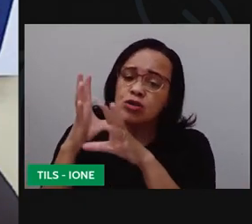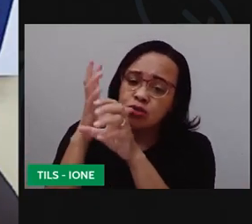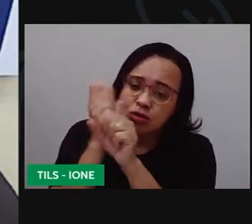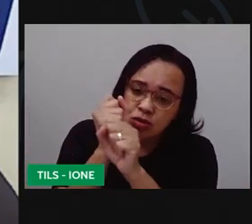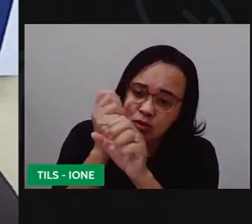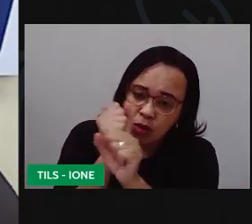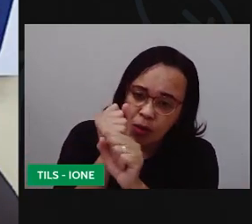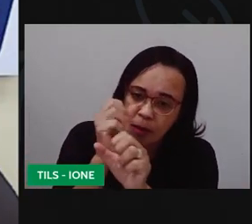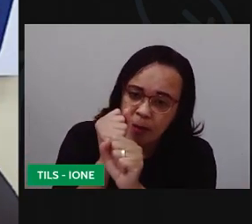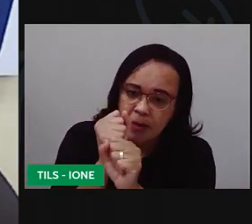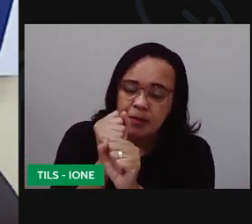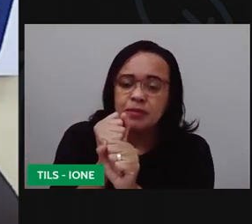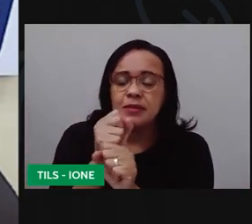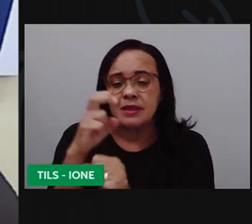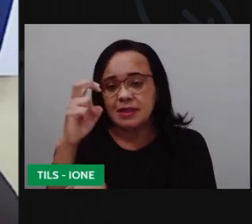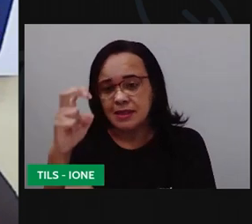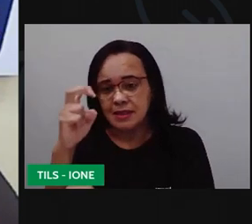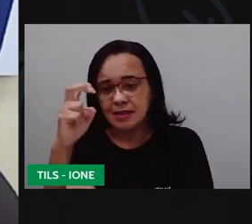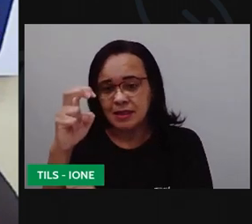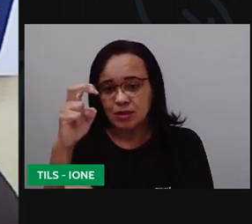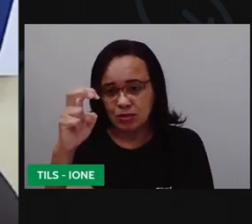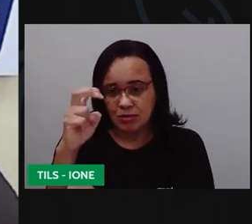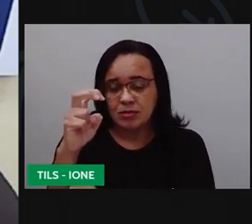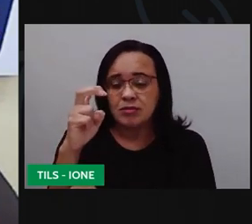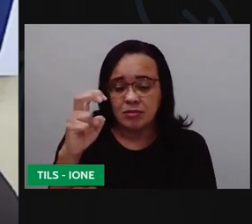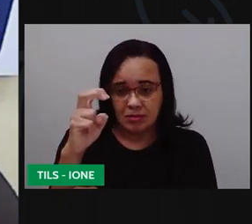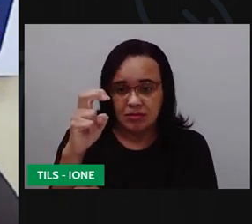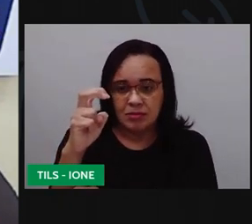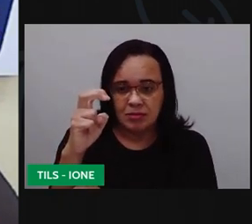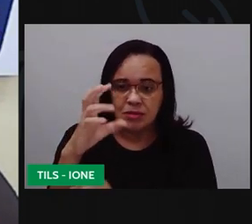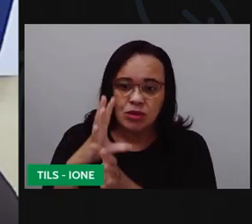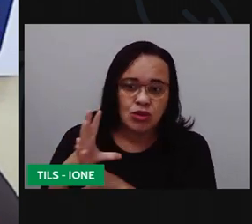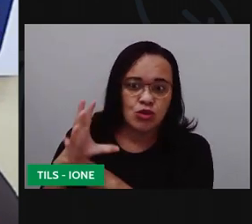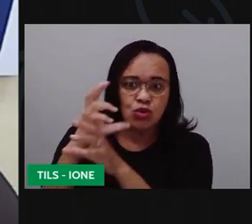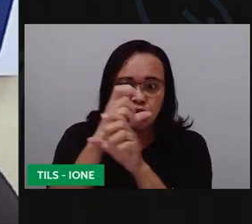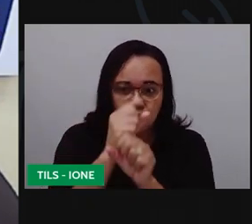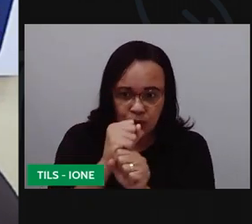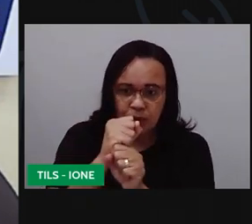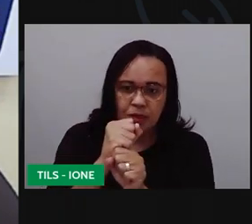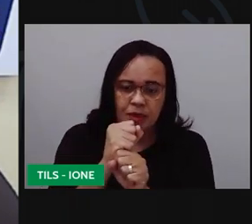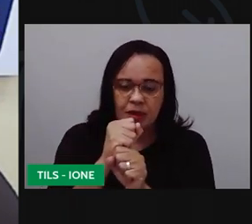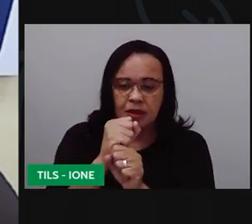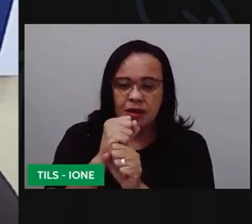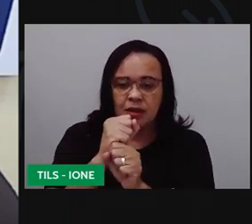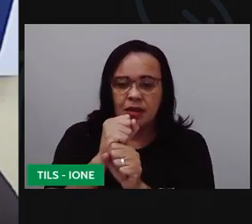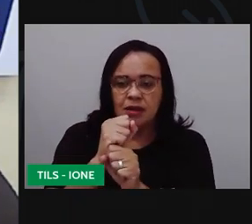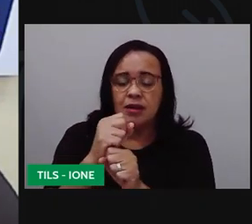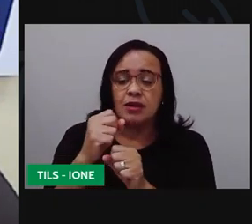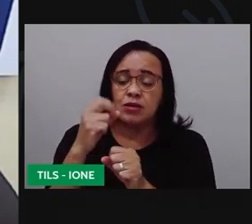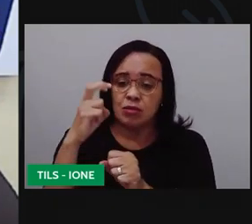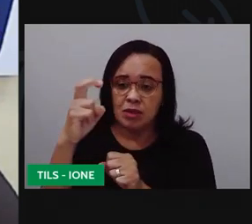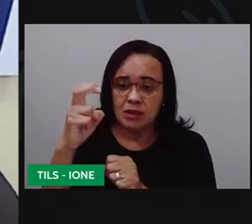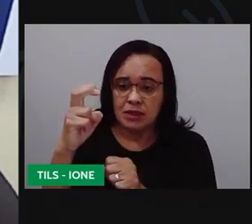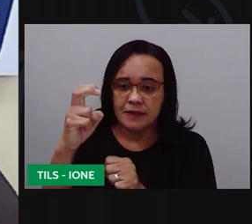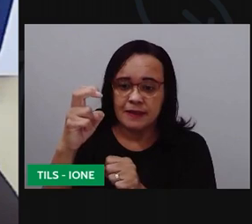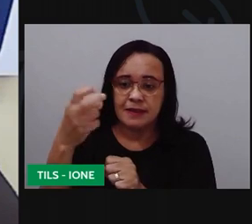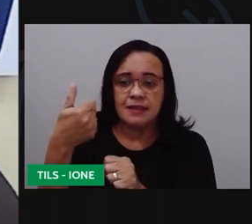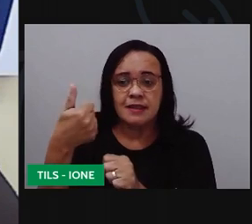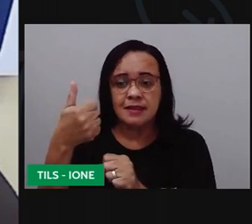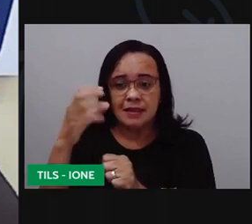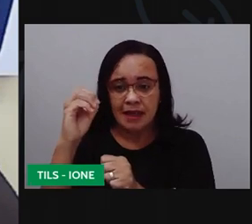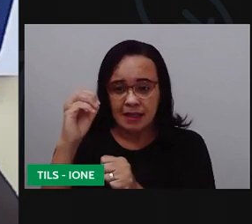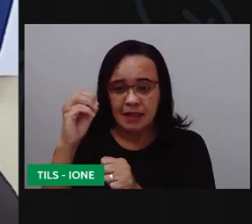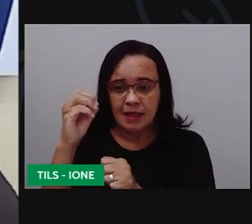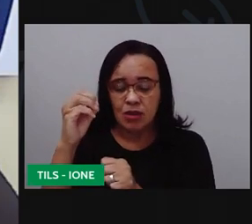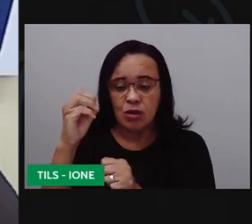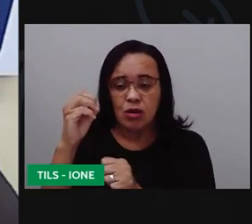aqui, né? Cinco, porque aqui eu sei que tem cinco, não é isso? Cinco dessa linha. Com mais cinco dessa, dez.